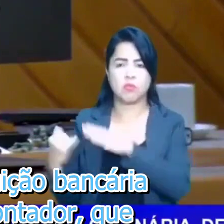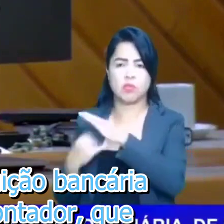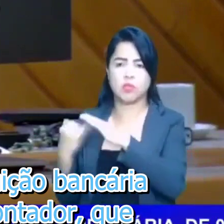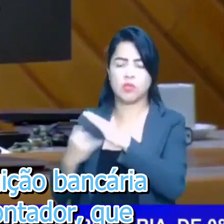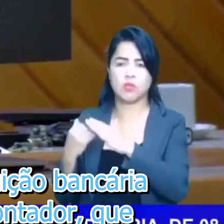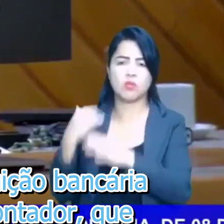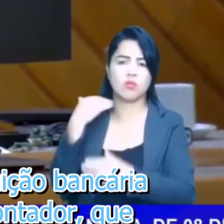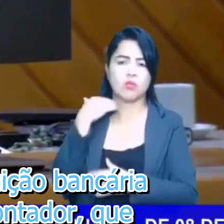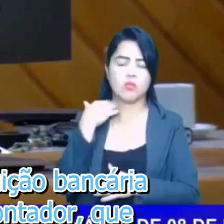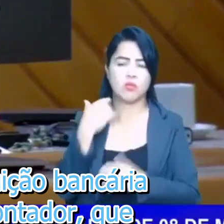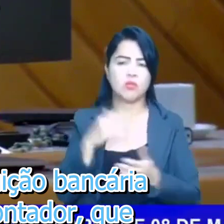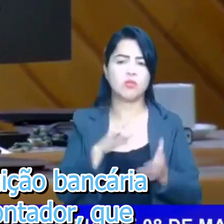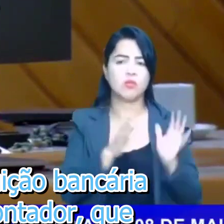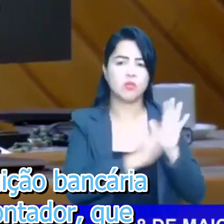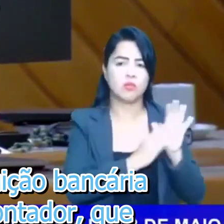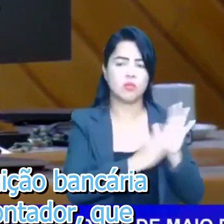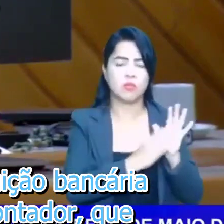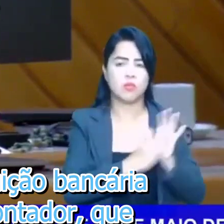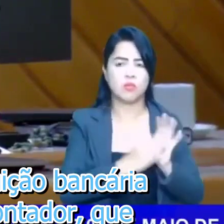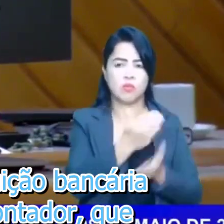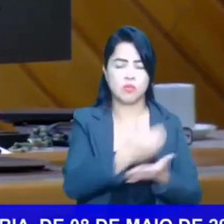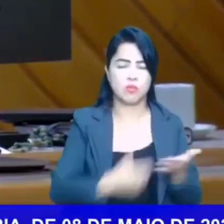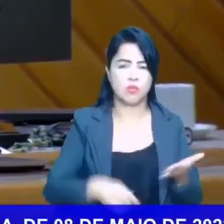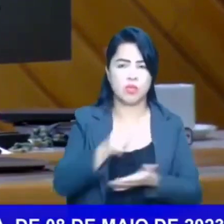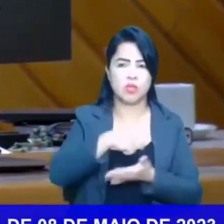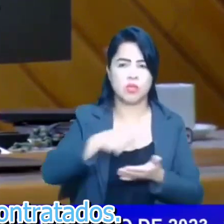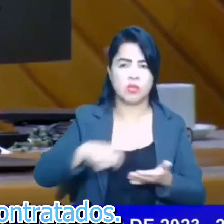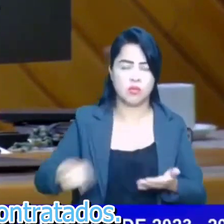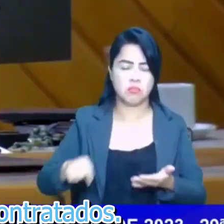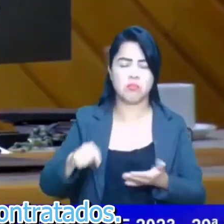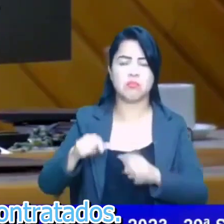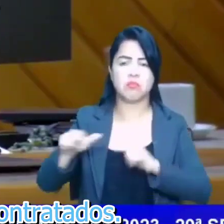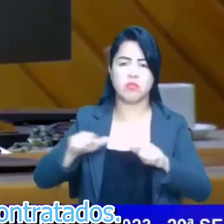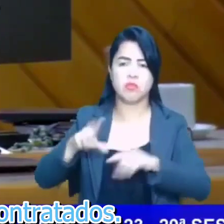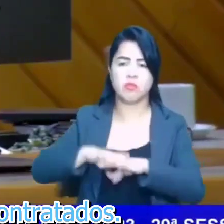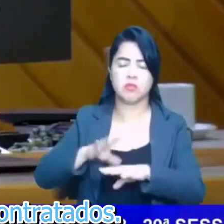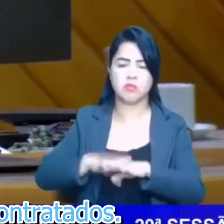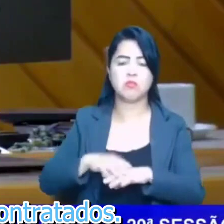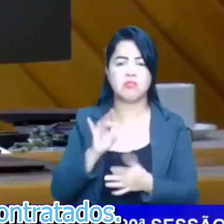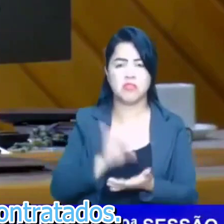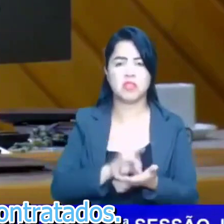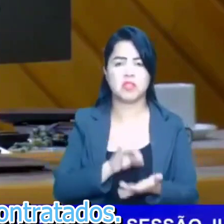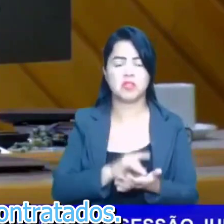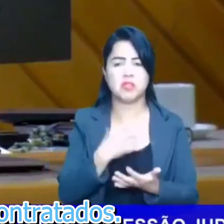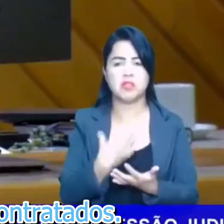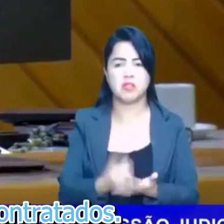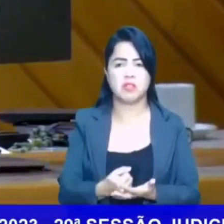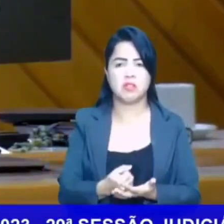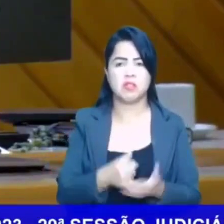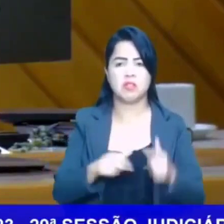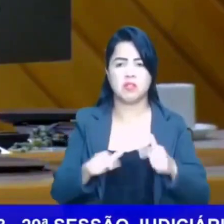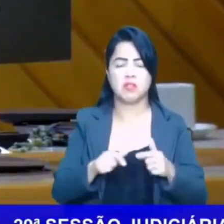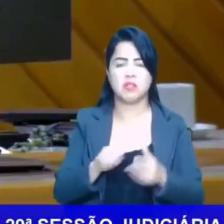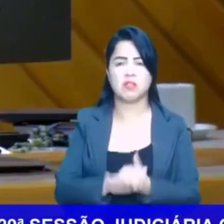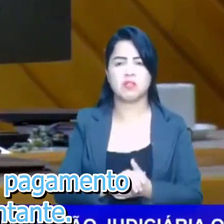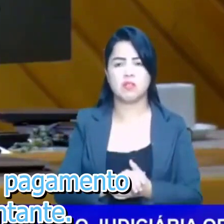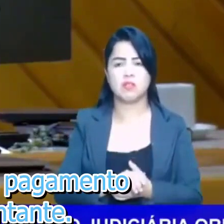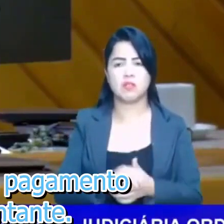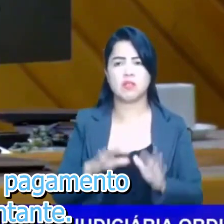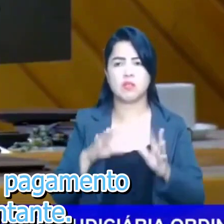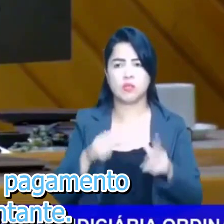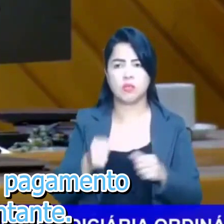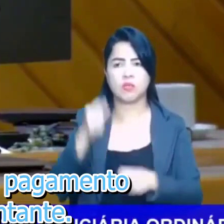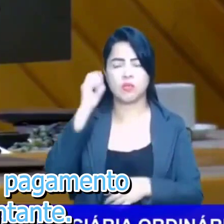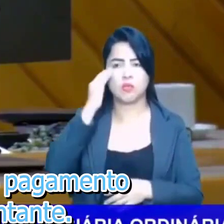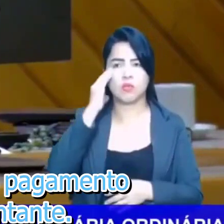bancária, e apresentou ainda um recibo contendo a assinatura do contador, que confirma o recebimento do valor em razão dos serviços contratados. Portanto,